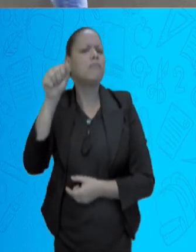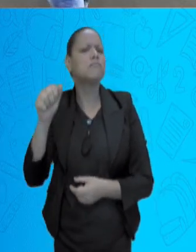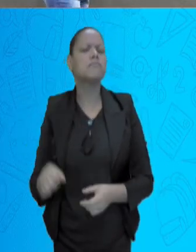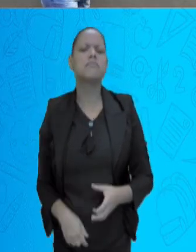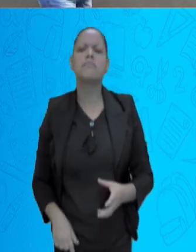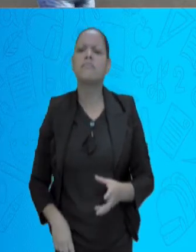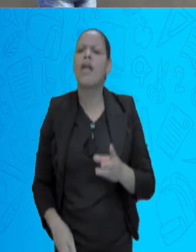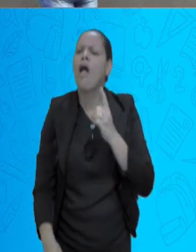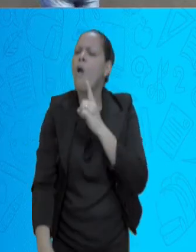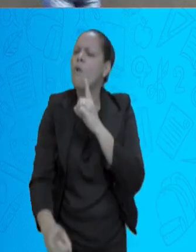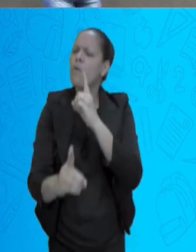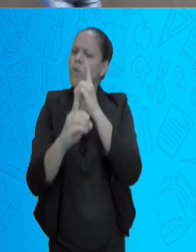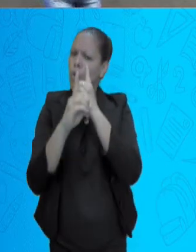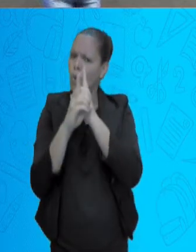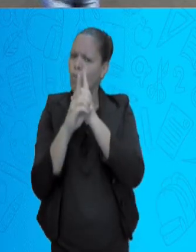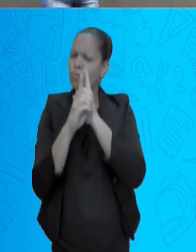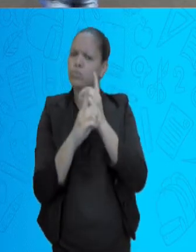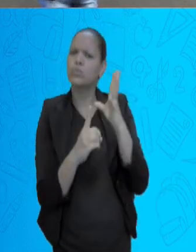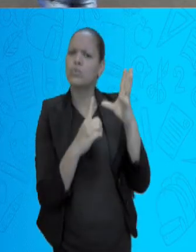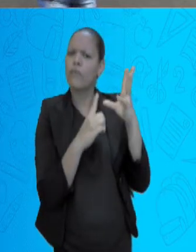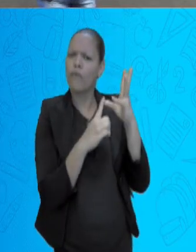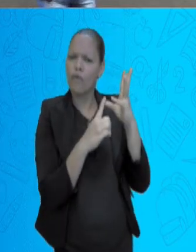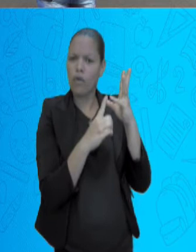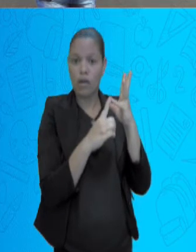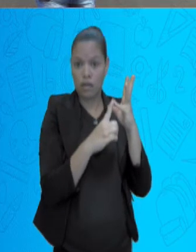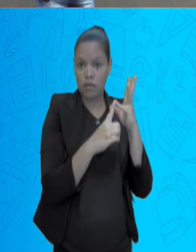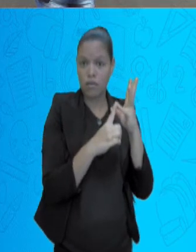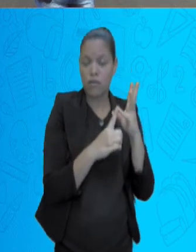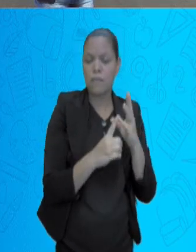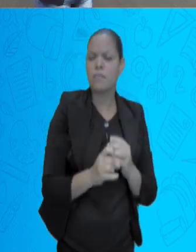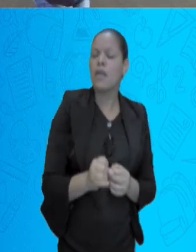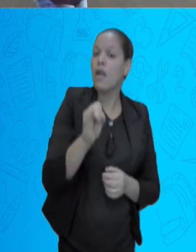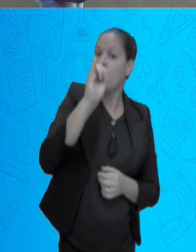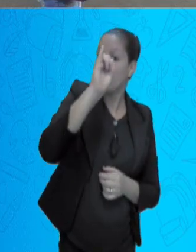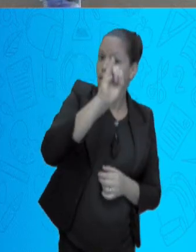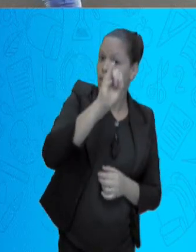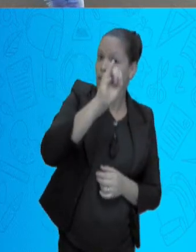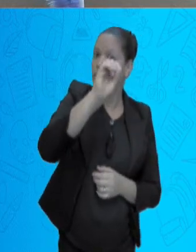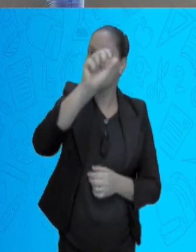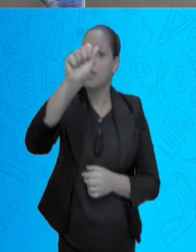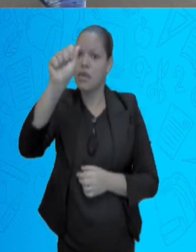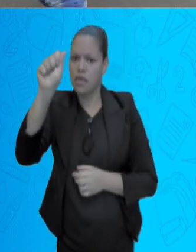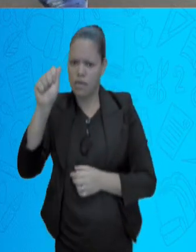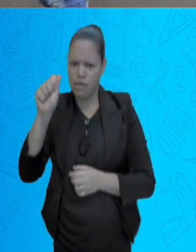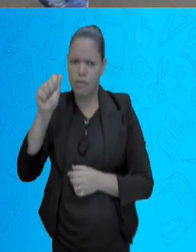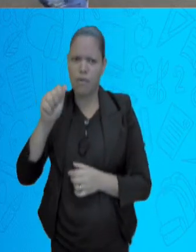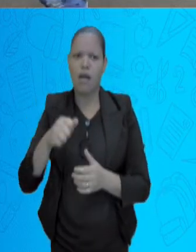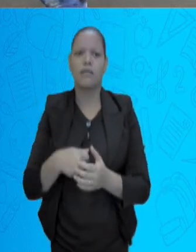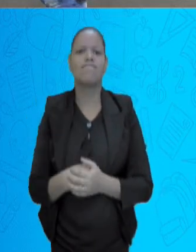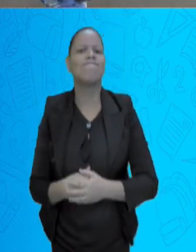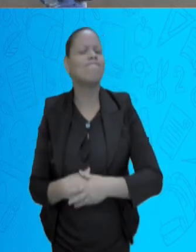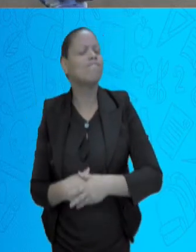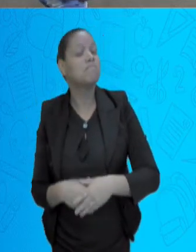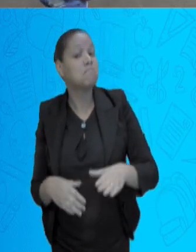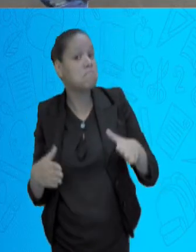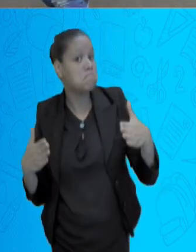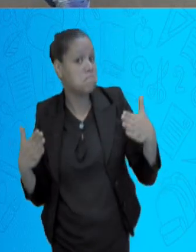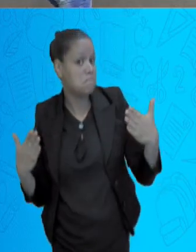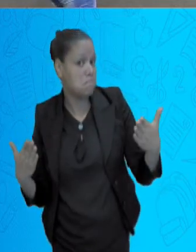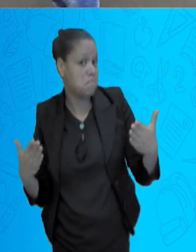é encontro vocálico? É o encontro das vogais. Então, é um hiato, porque